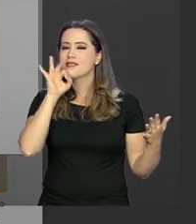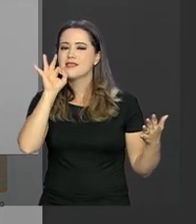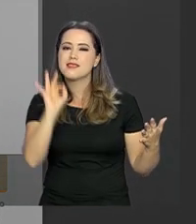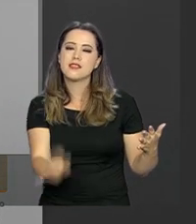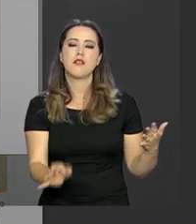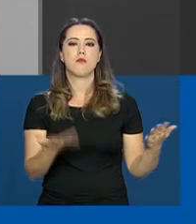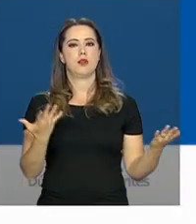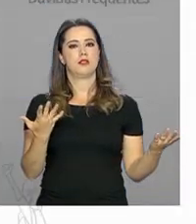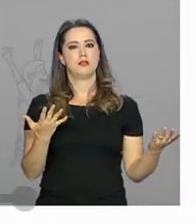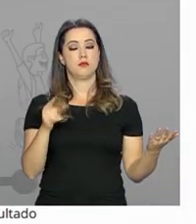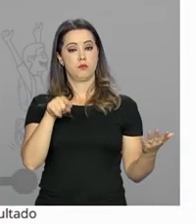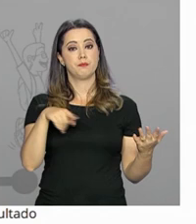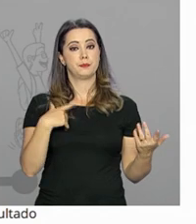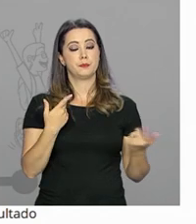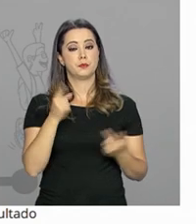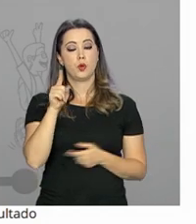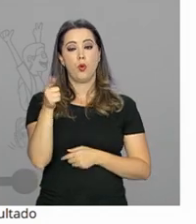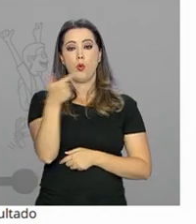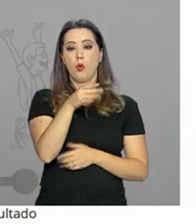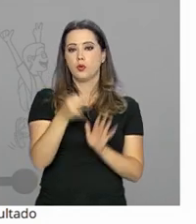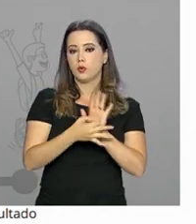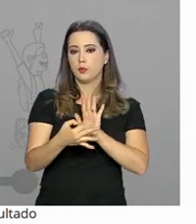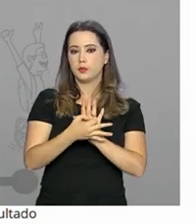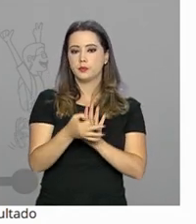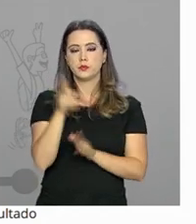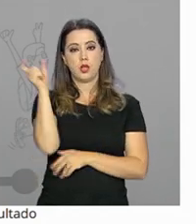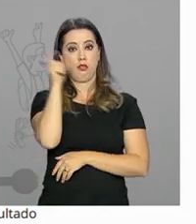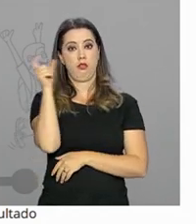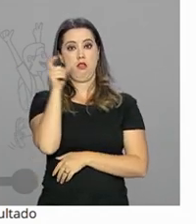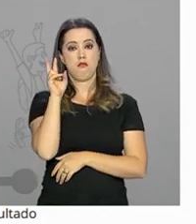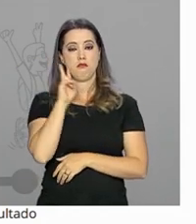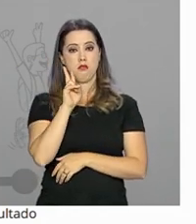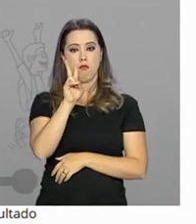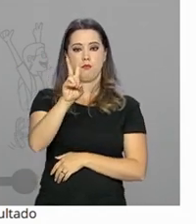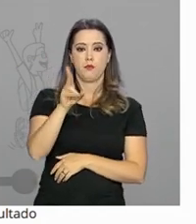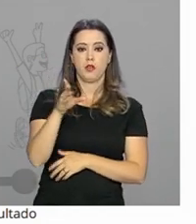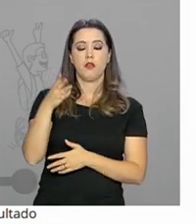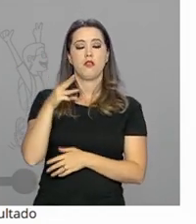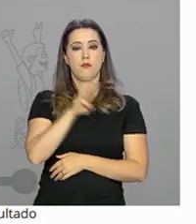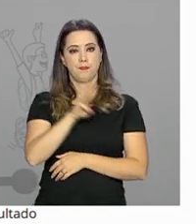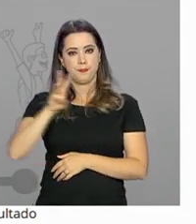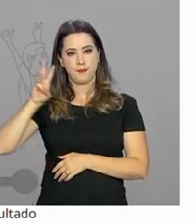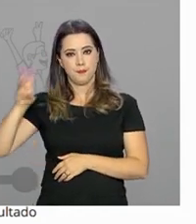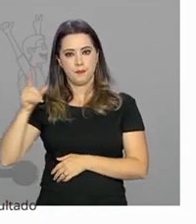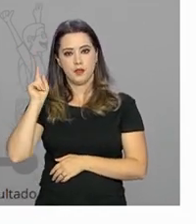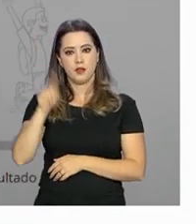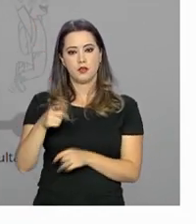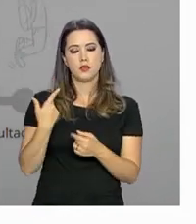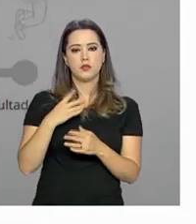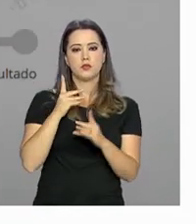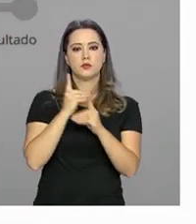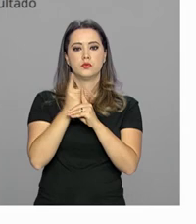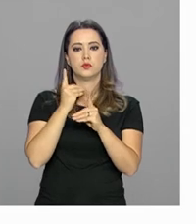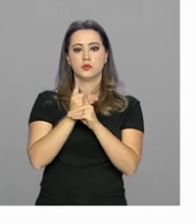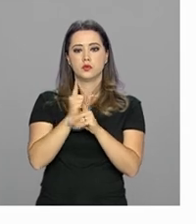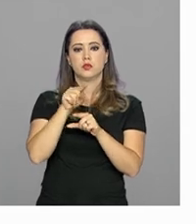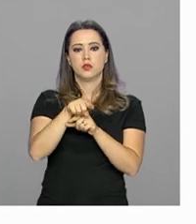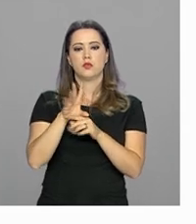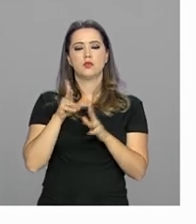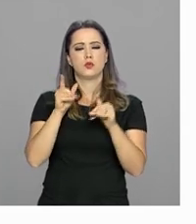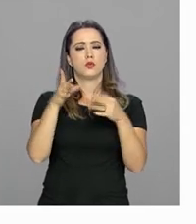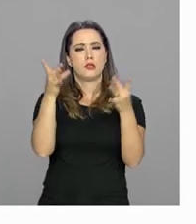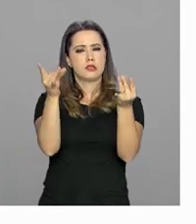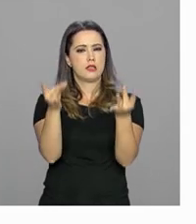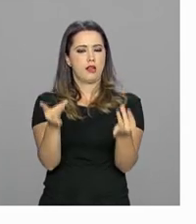atrativa outra dica é ficar de olho na página do enem 2018 é onde você encontra o calendário completo